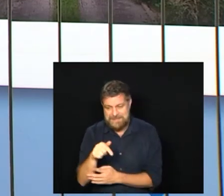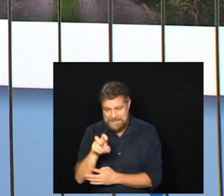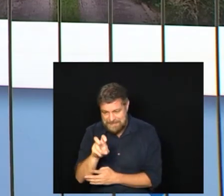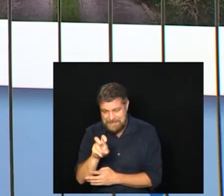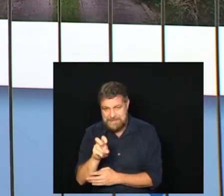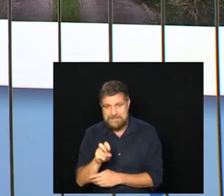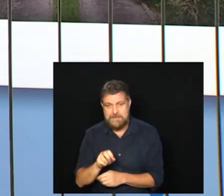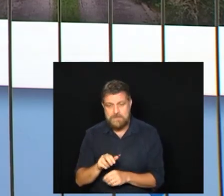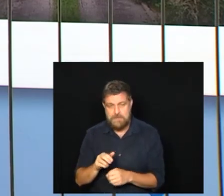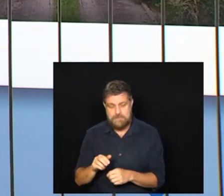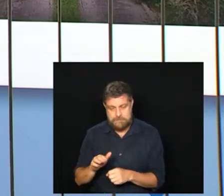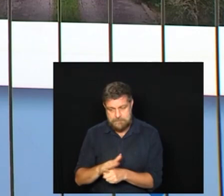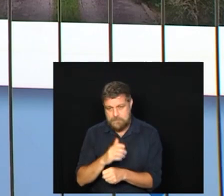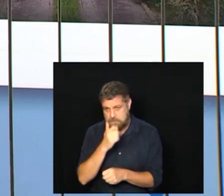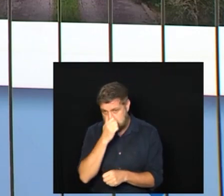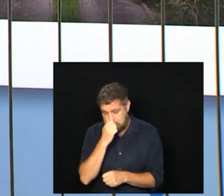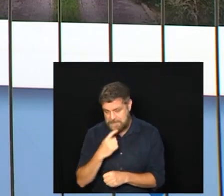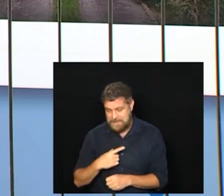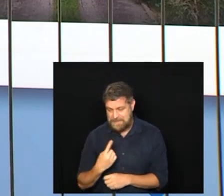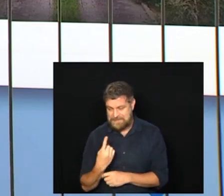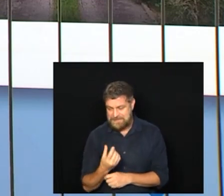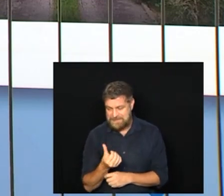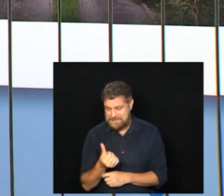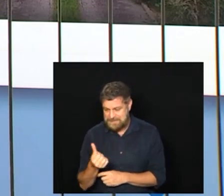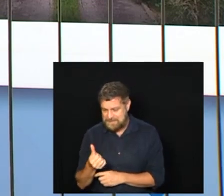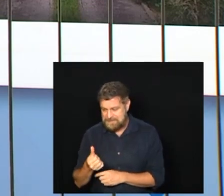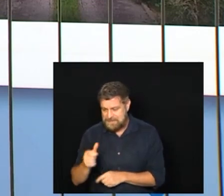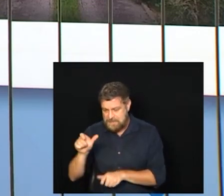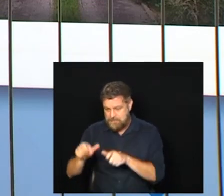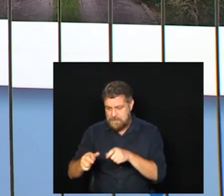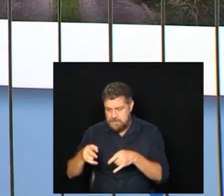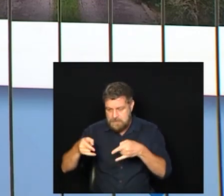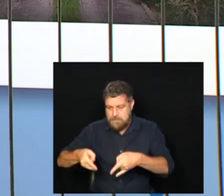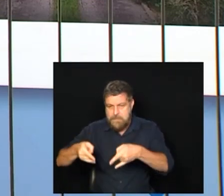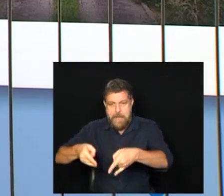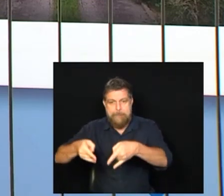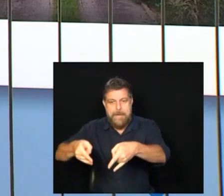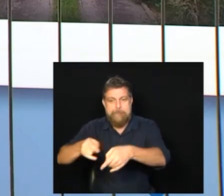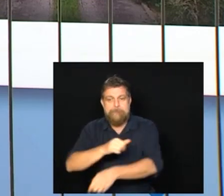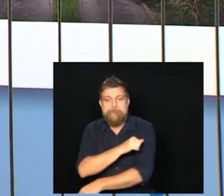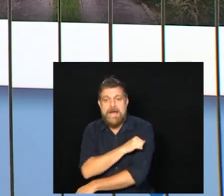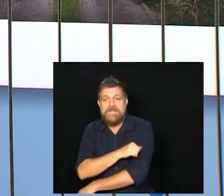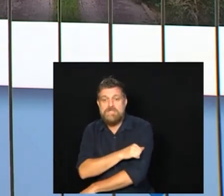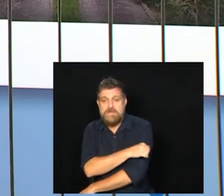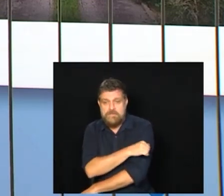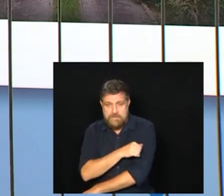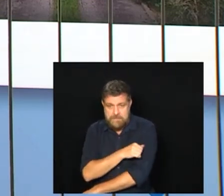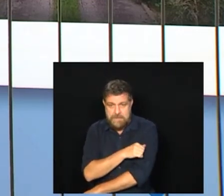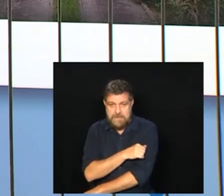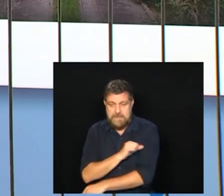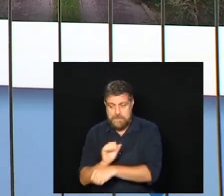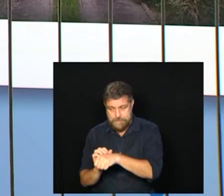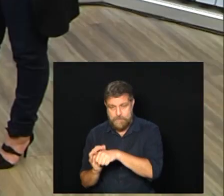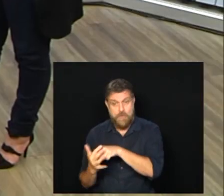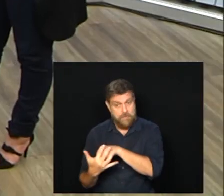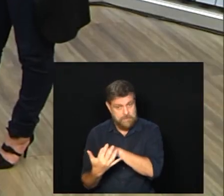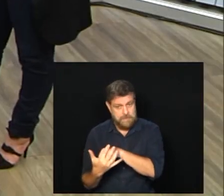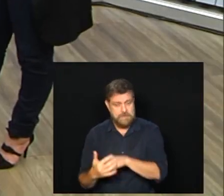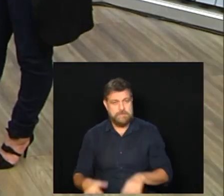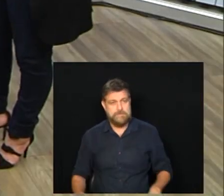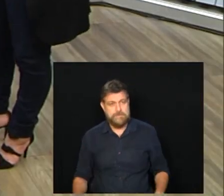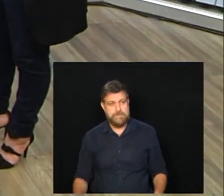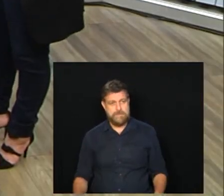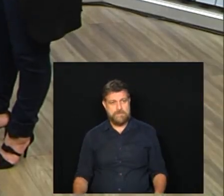temos ainda 166 pacientes internados em leitos de enfermaria Covid. Agora, Mina Abreu, a gente